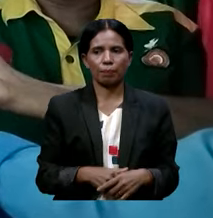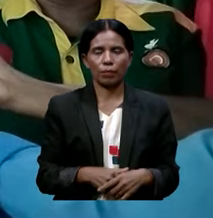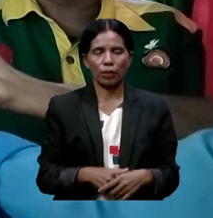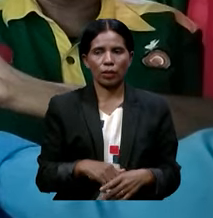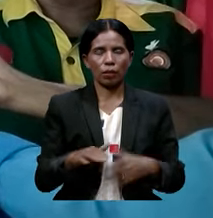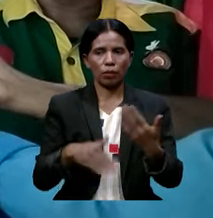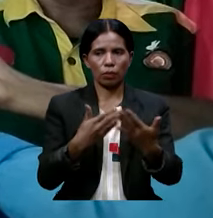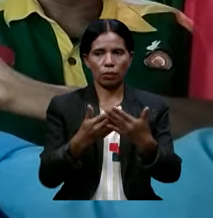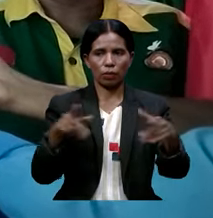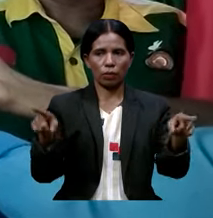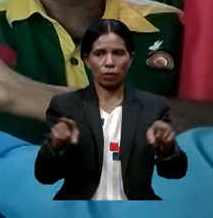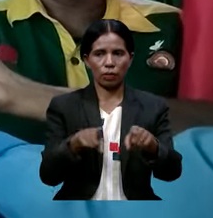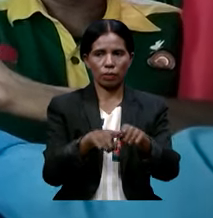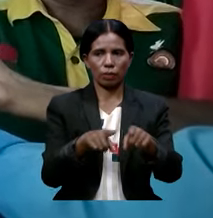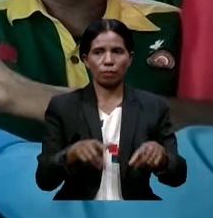mayoria hanesa